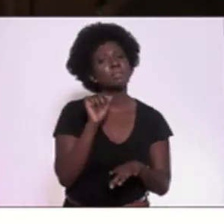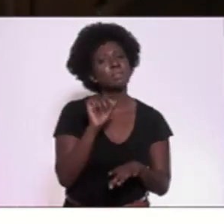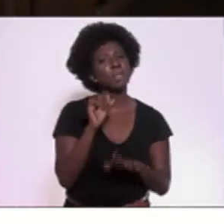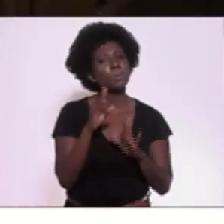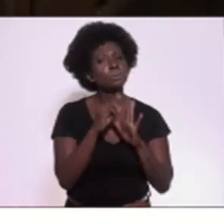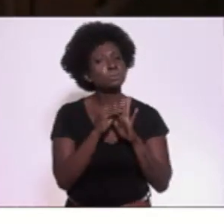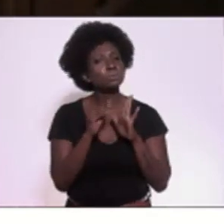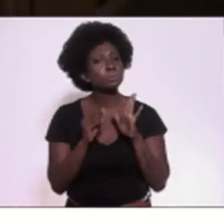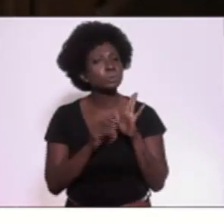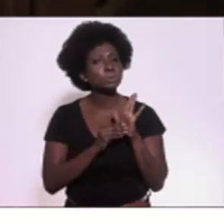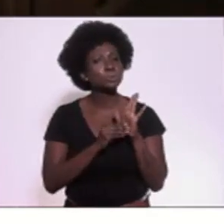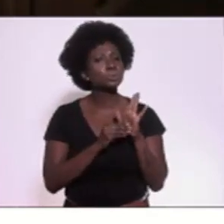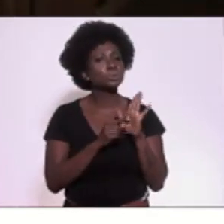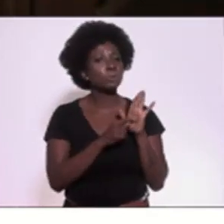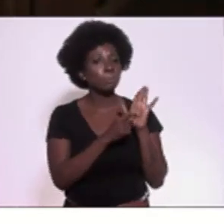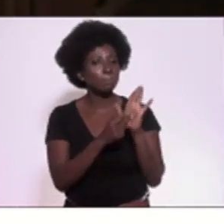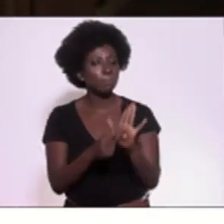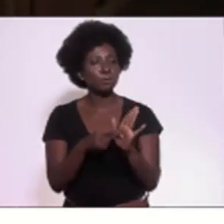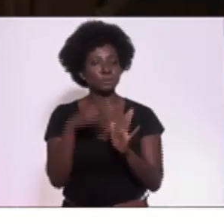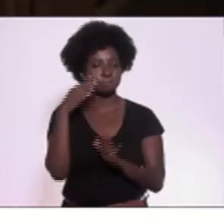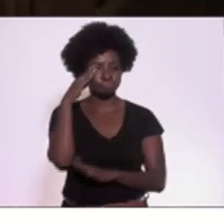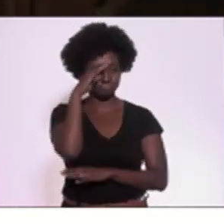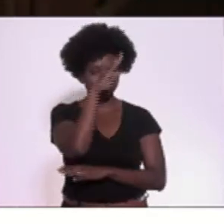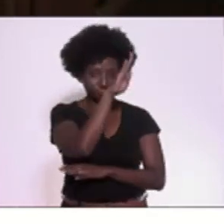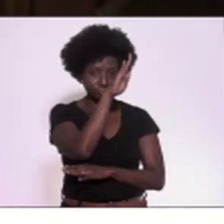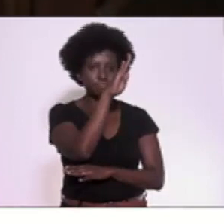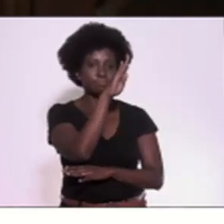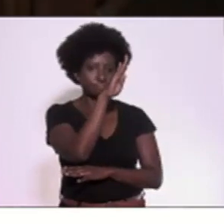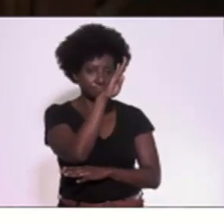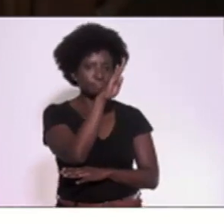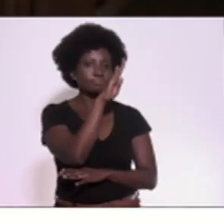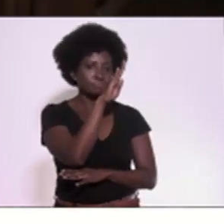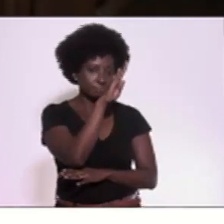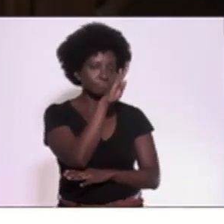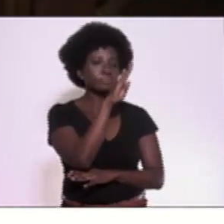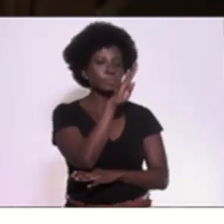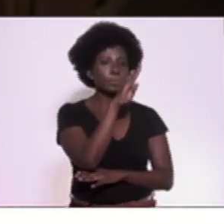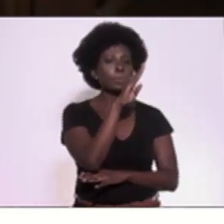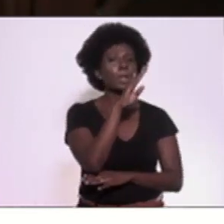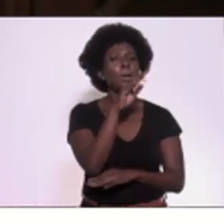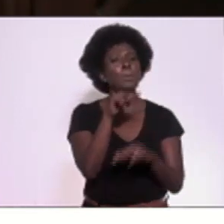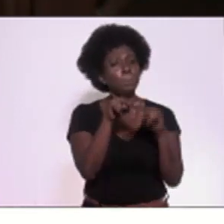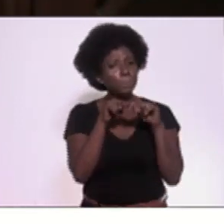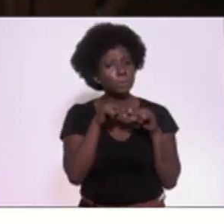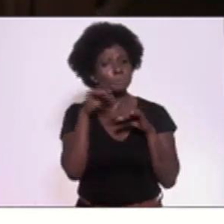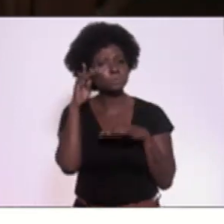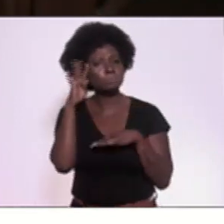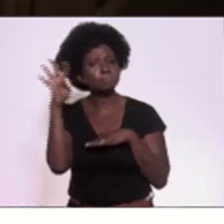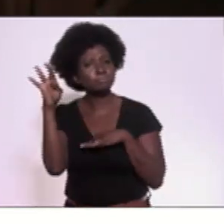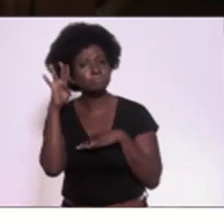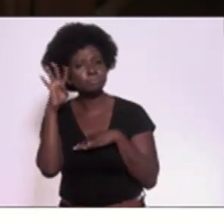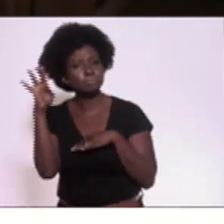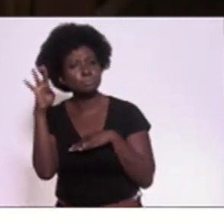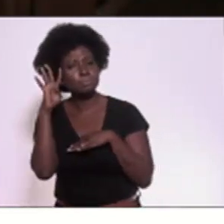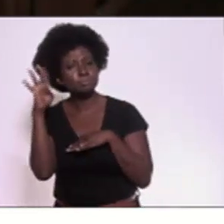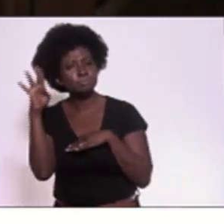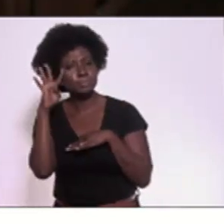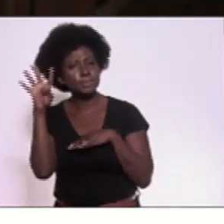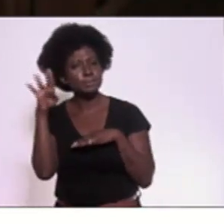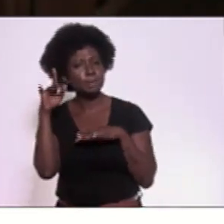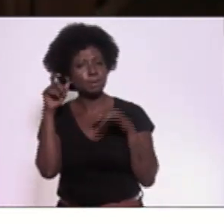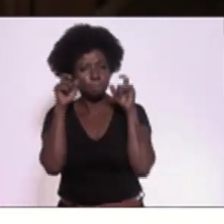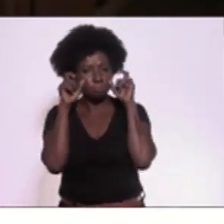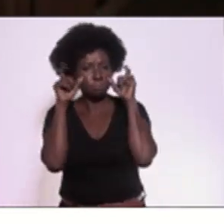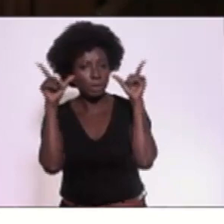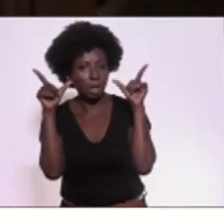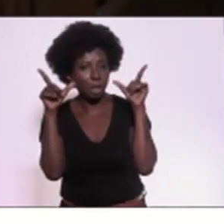aí está de Jair Bolsonaro. Então, eu faço essas reflexões para que a gente possa estar muito alerta. Não é à